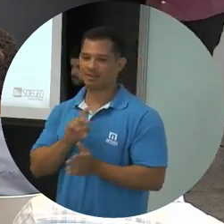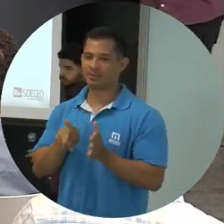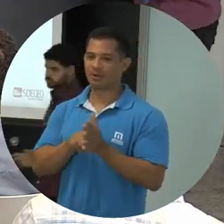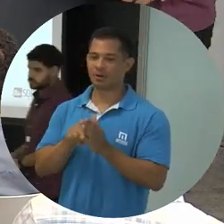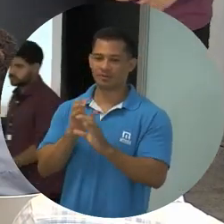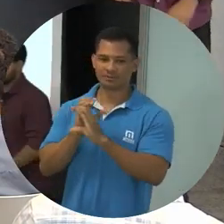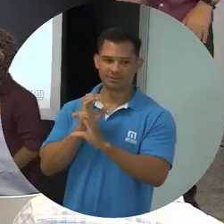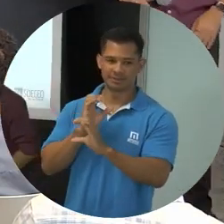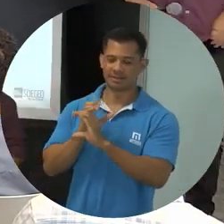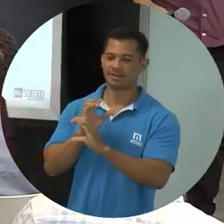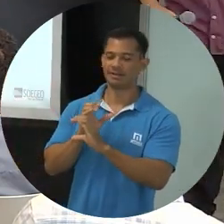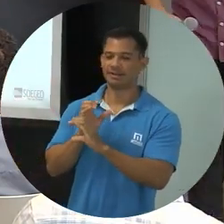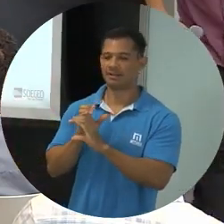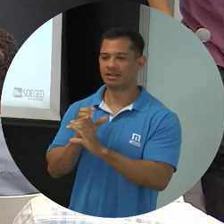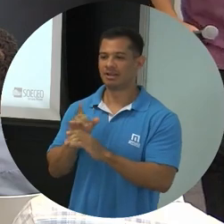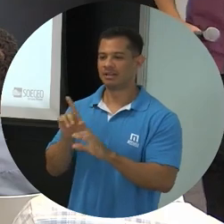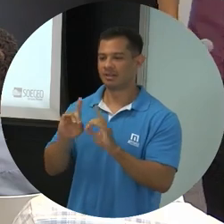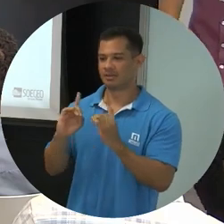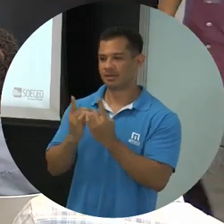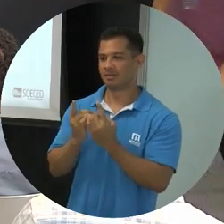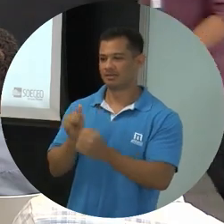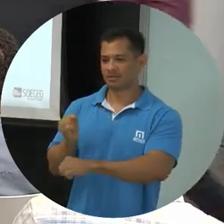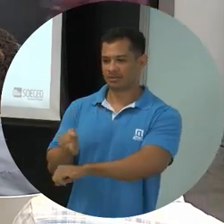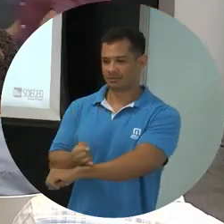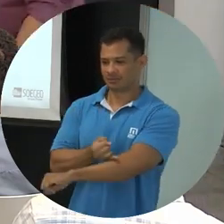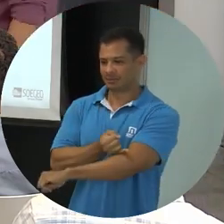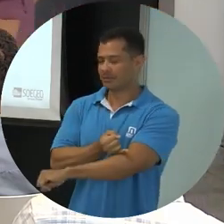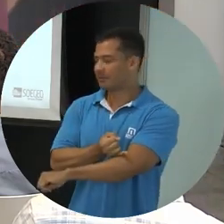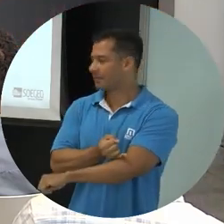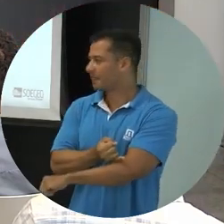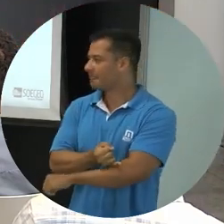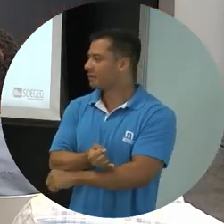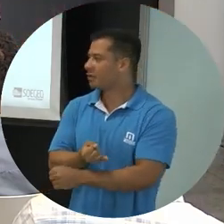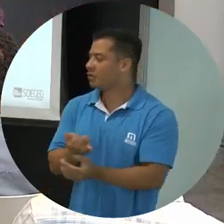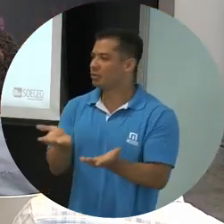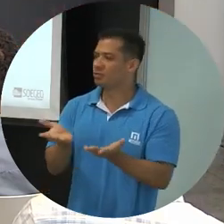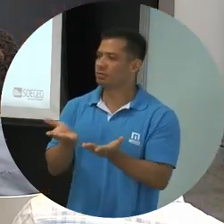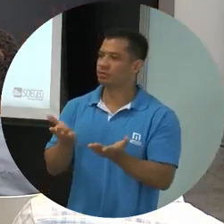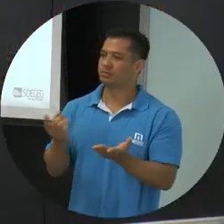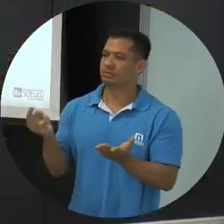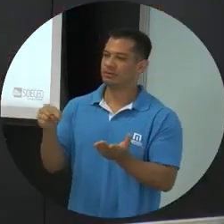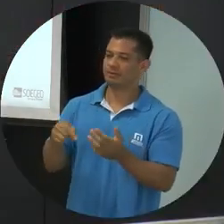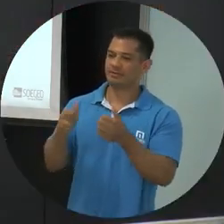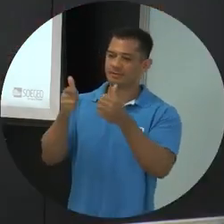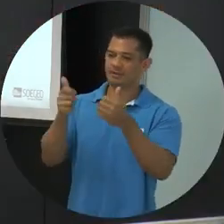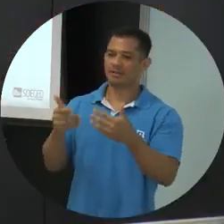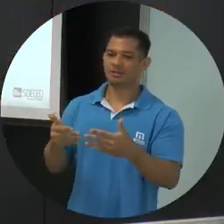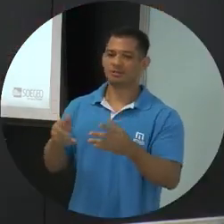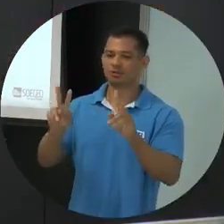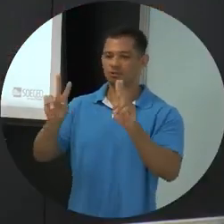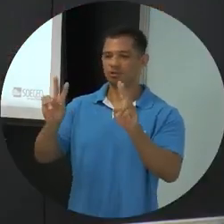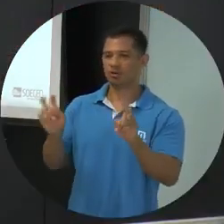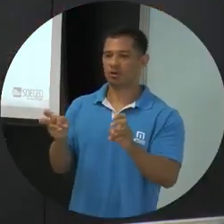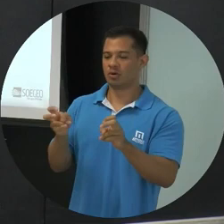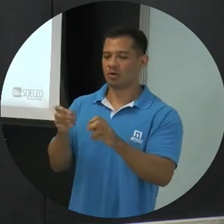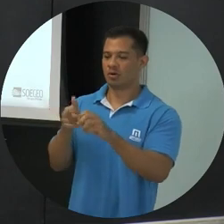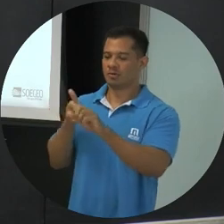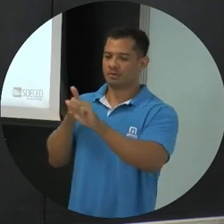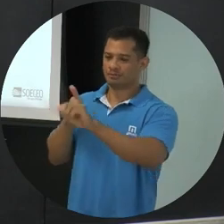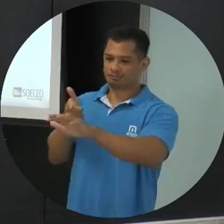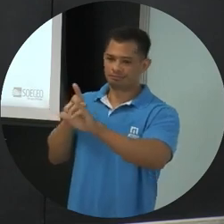engenharia e agora do departamento de infra, tá? E a gente veio falar aqui um pouco sobre hidrodemolição.